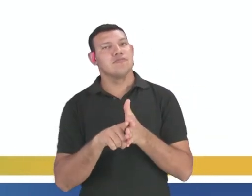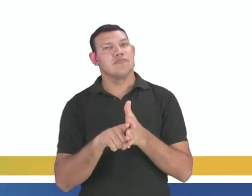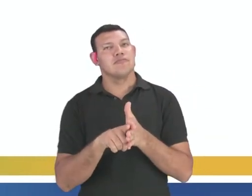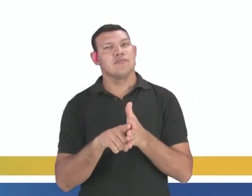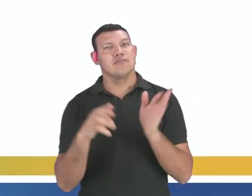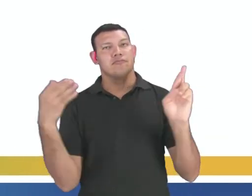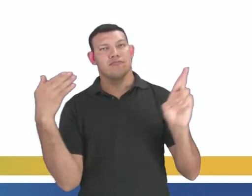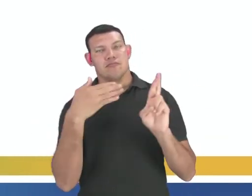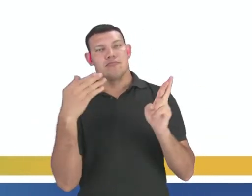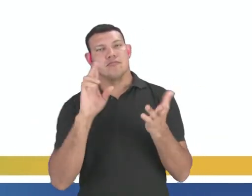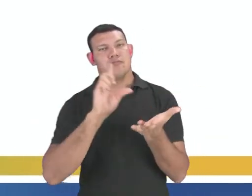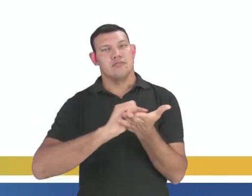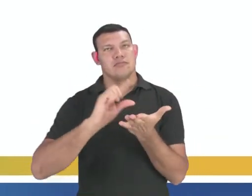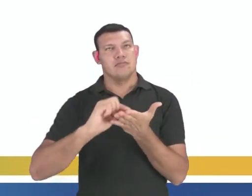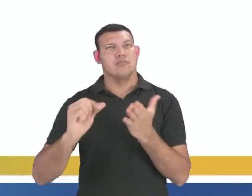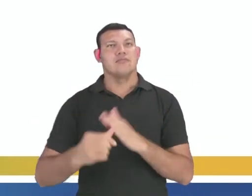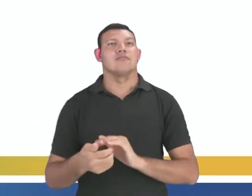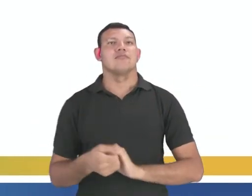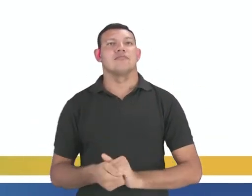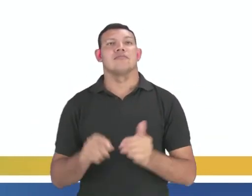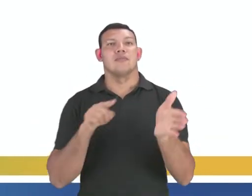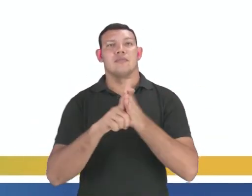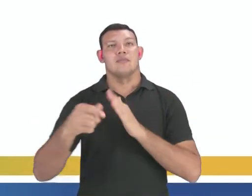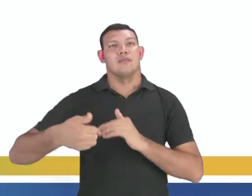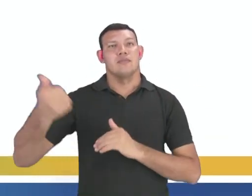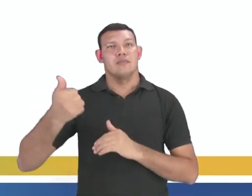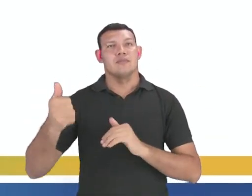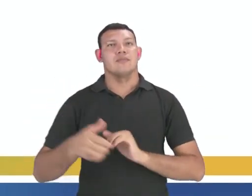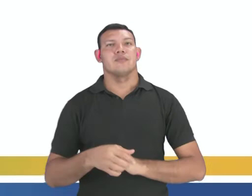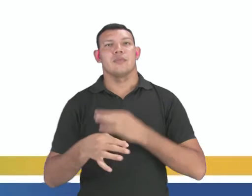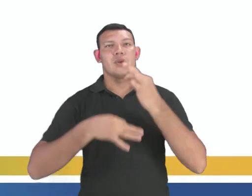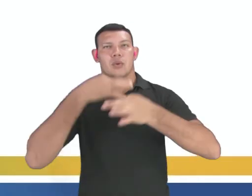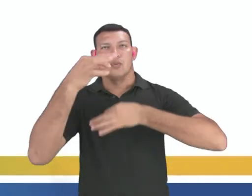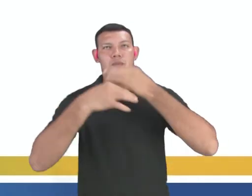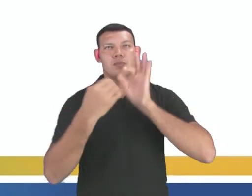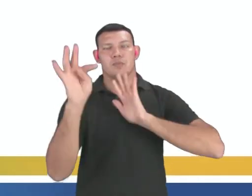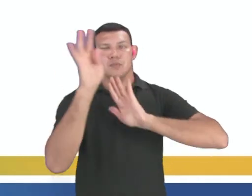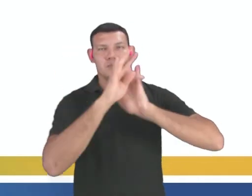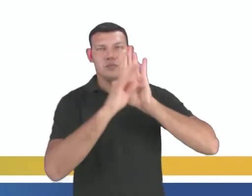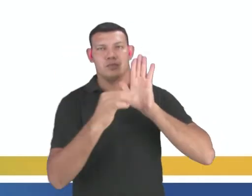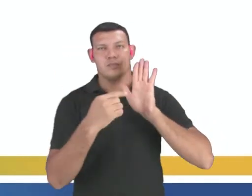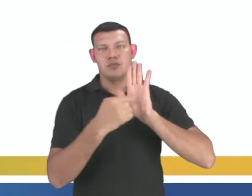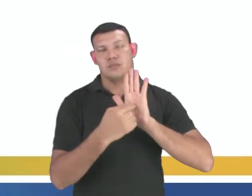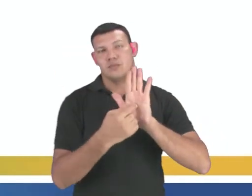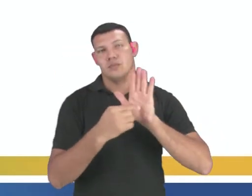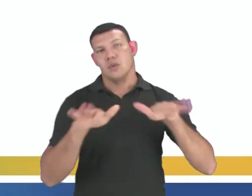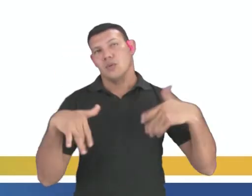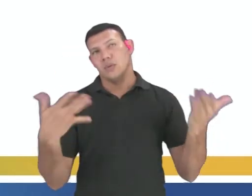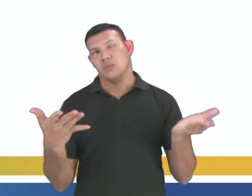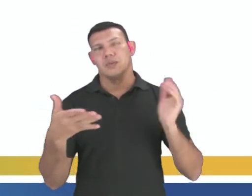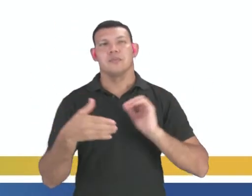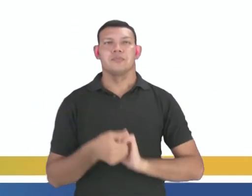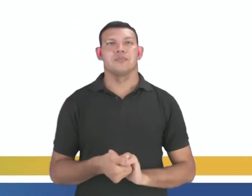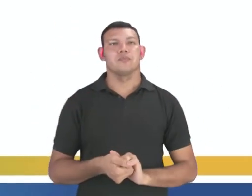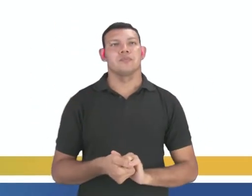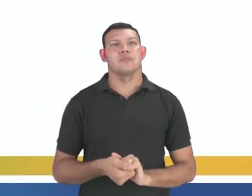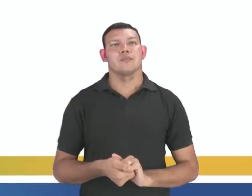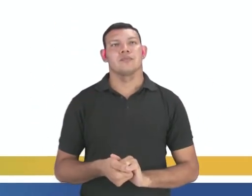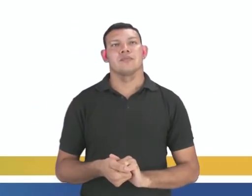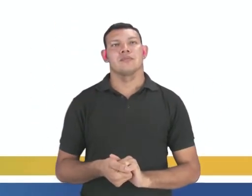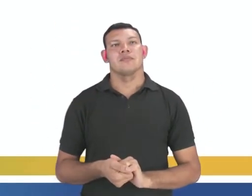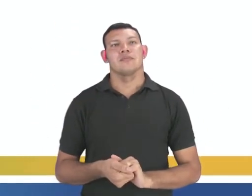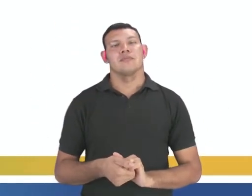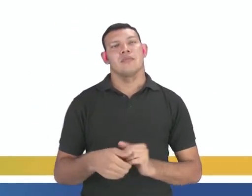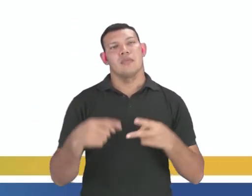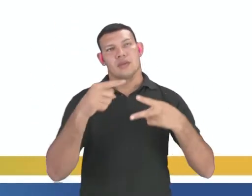opinião. Questão 1. Quais opiniões o texto apresenta? Quais foram as opiniões que vocês perceberam nesse texto? Aí a gente